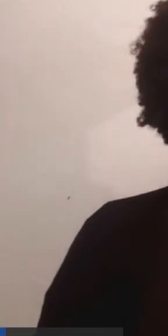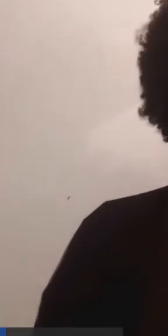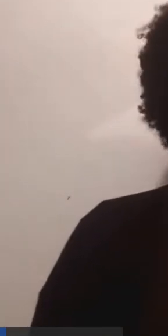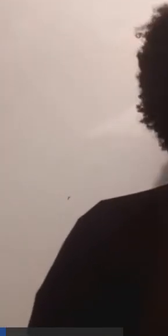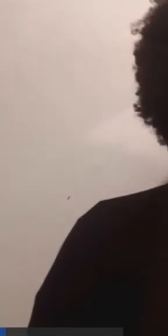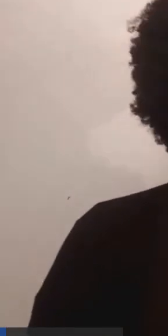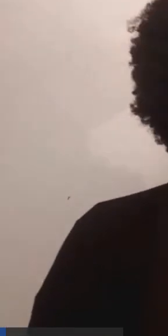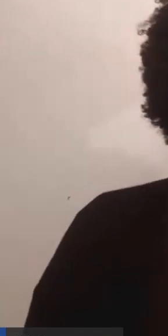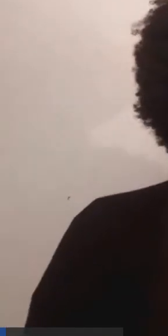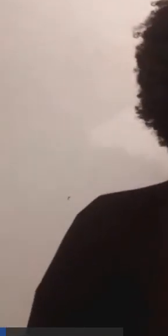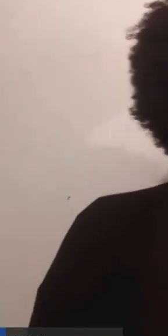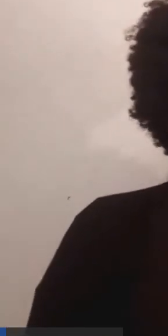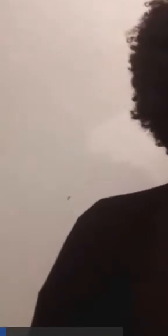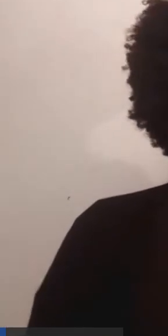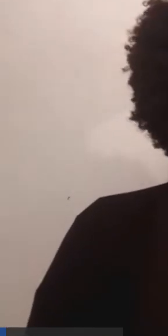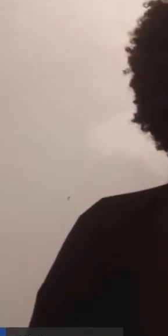nosso assunto principal agora.